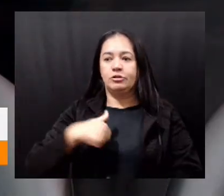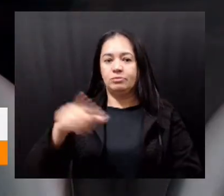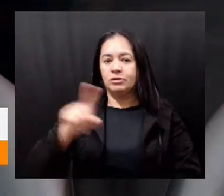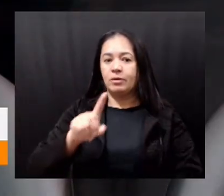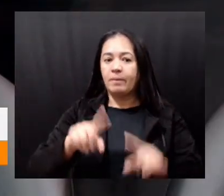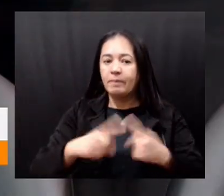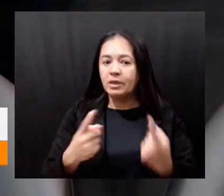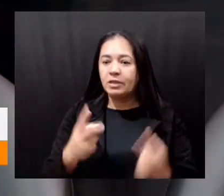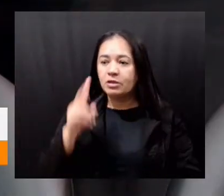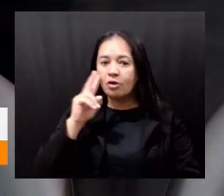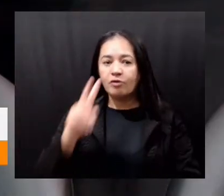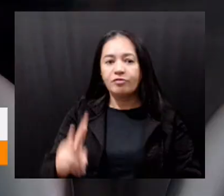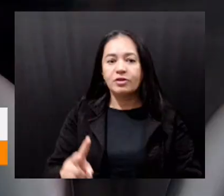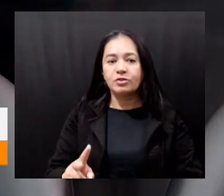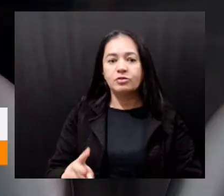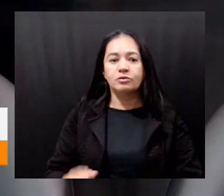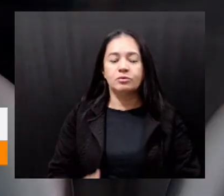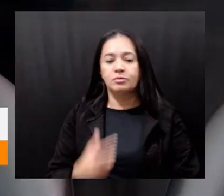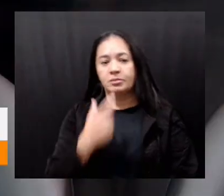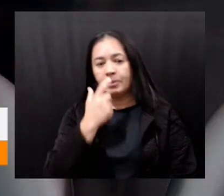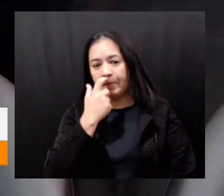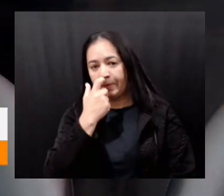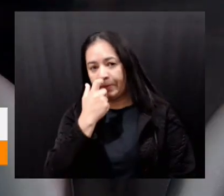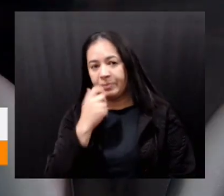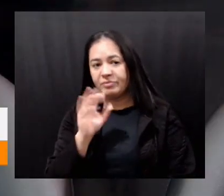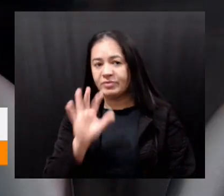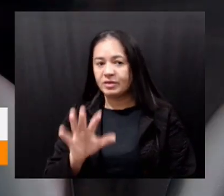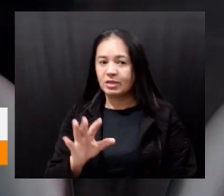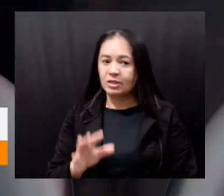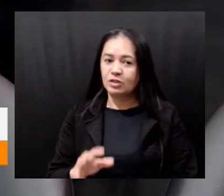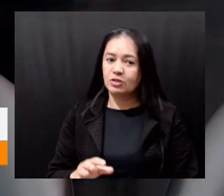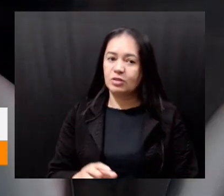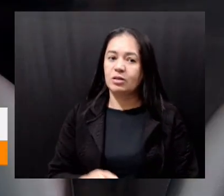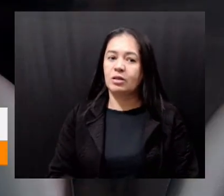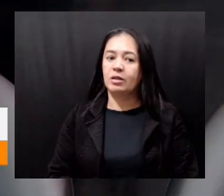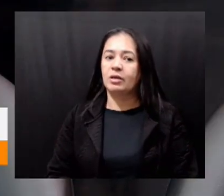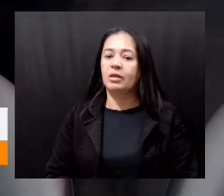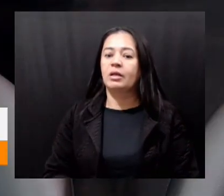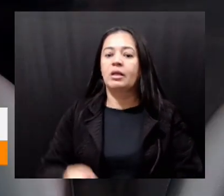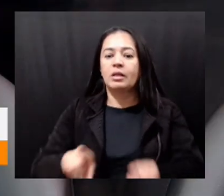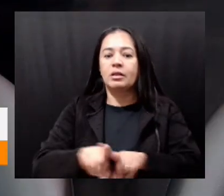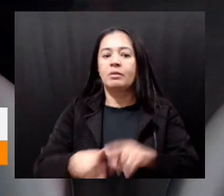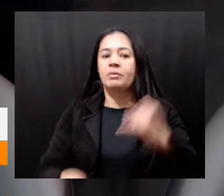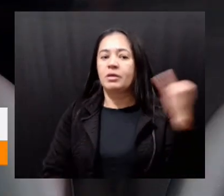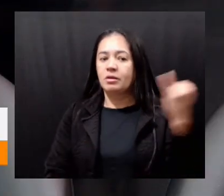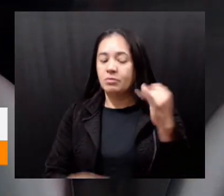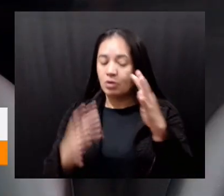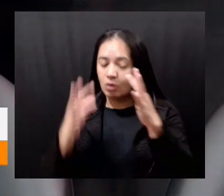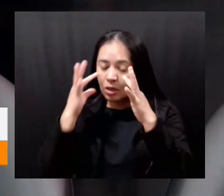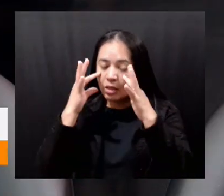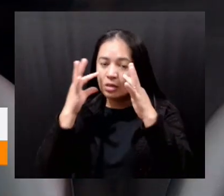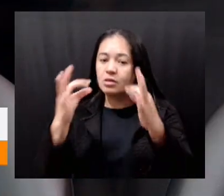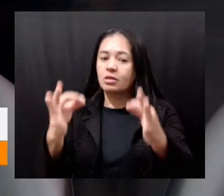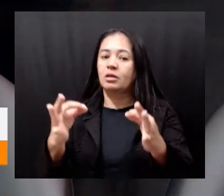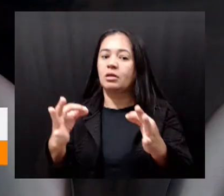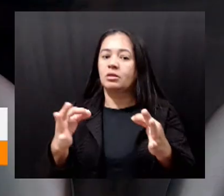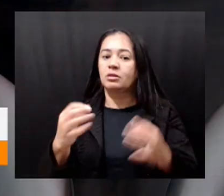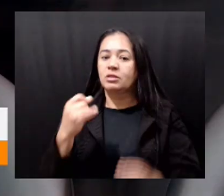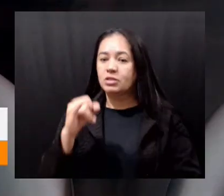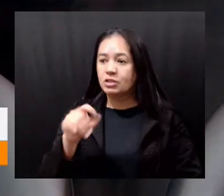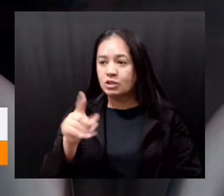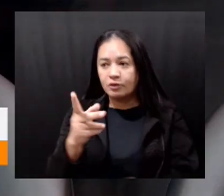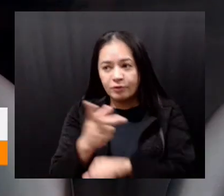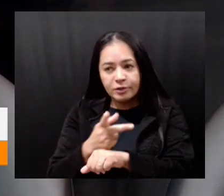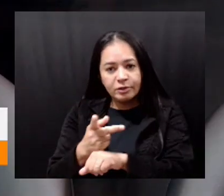a um risco. Então, isso é uma situação que também é importante prestar atenção se você não busca esse tipo